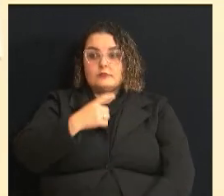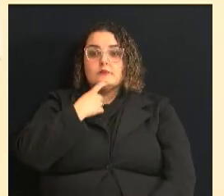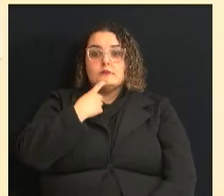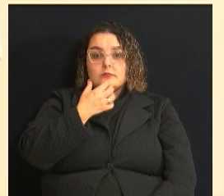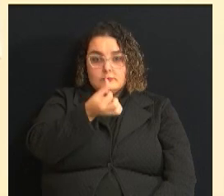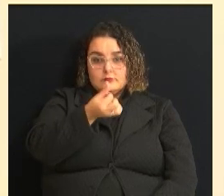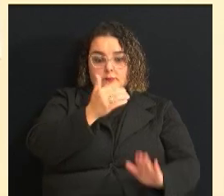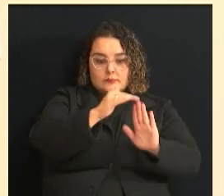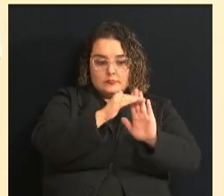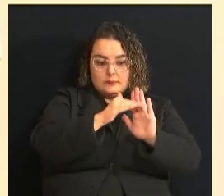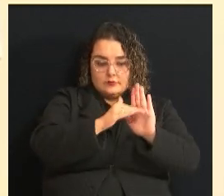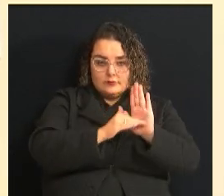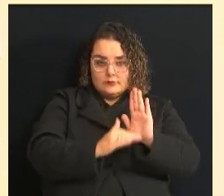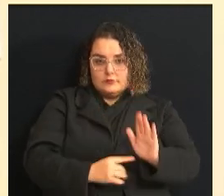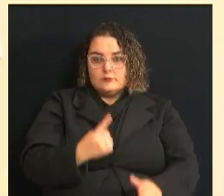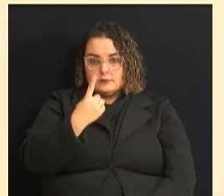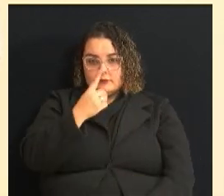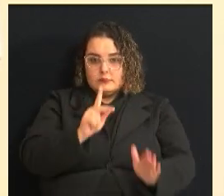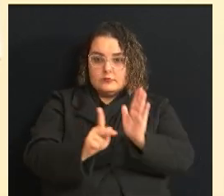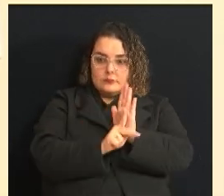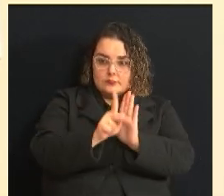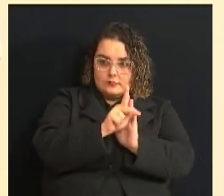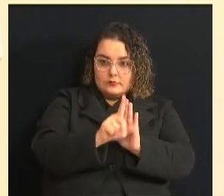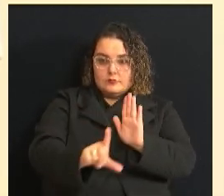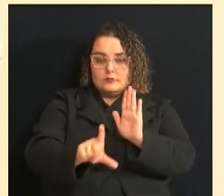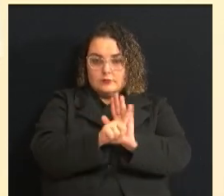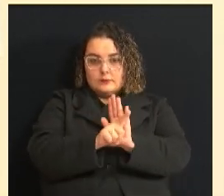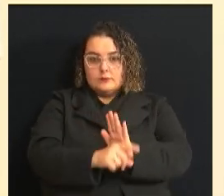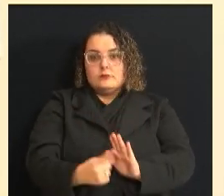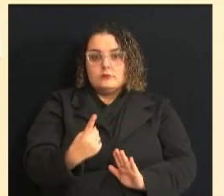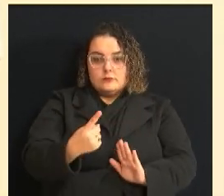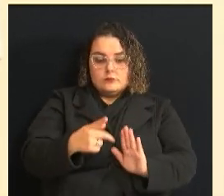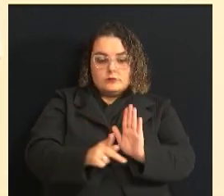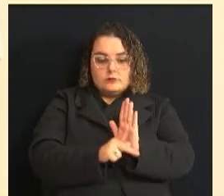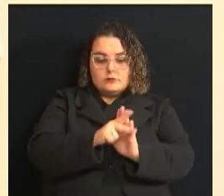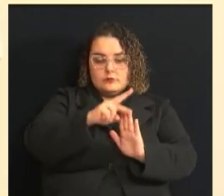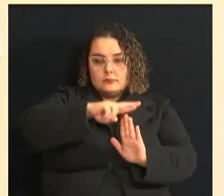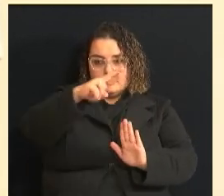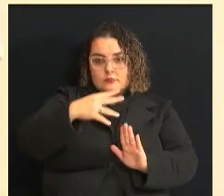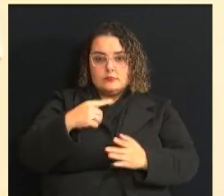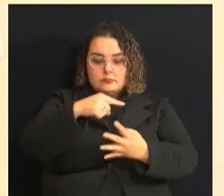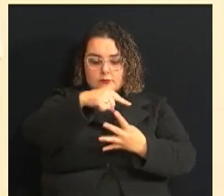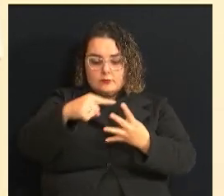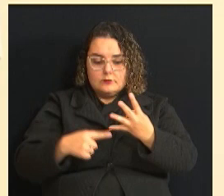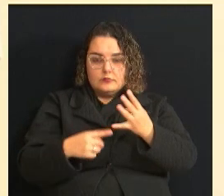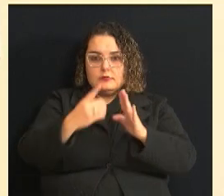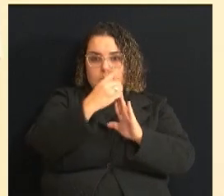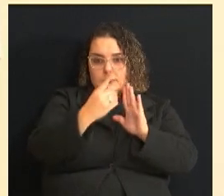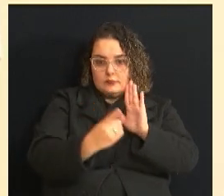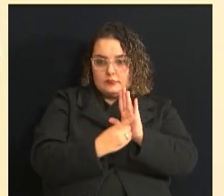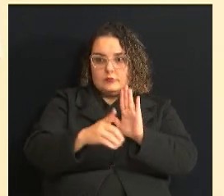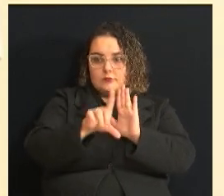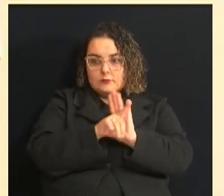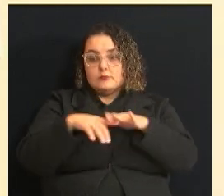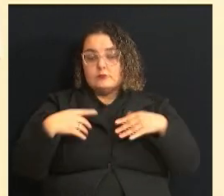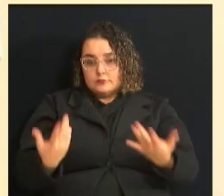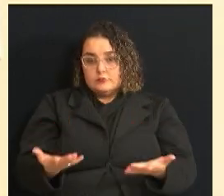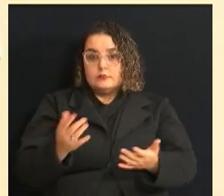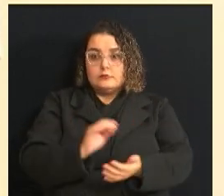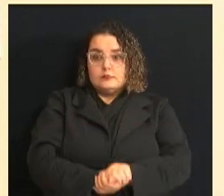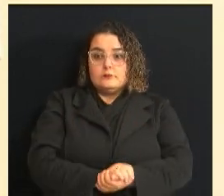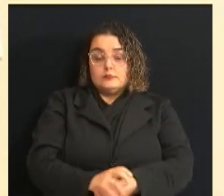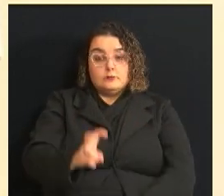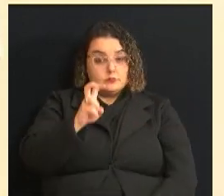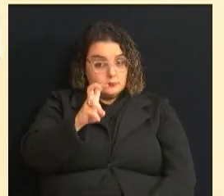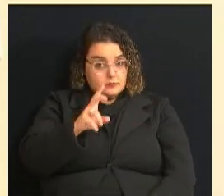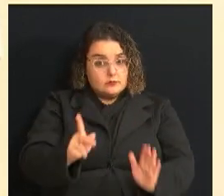na pauta, sendo um projeto de lei, um projeto de resolução e 4 projetos de decreto legislativo. 5 desses